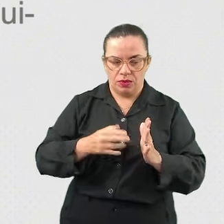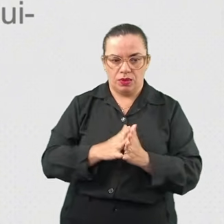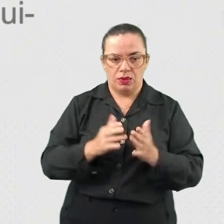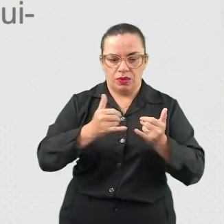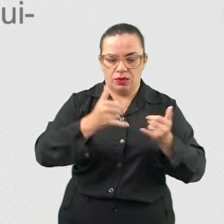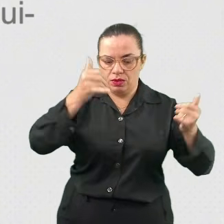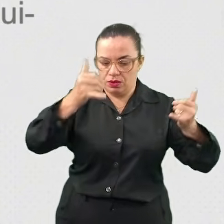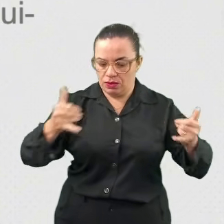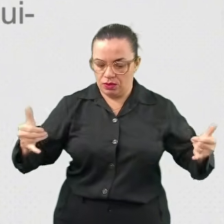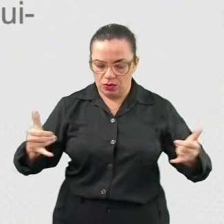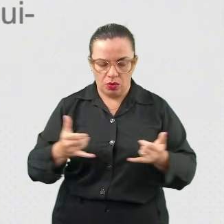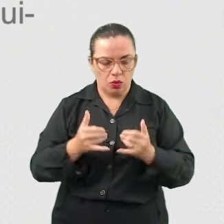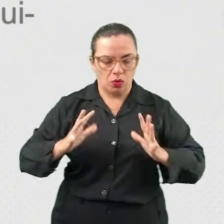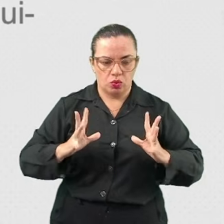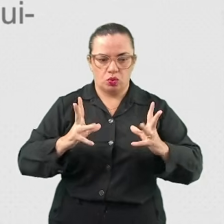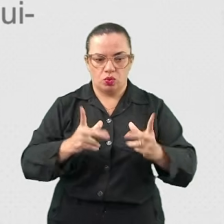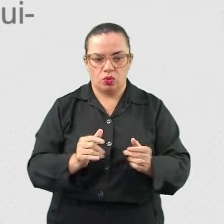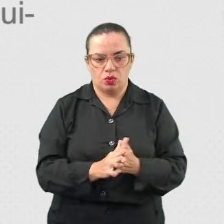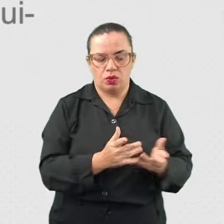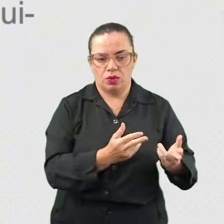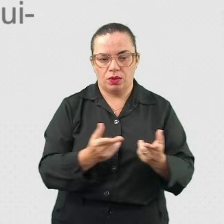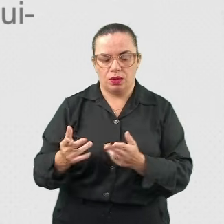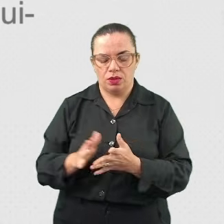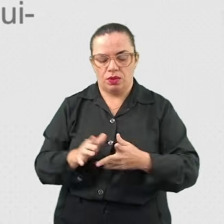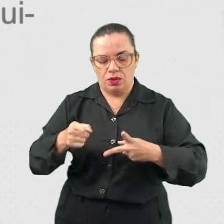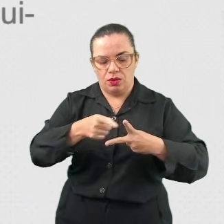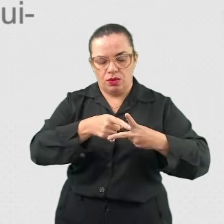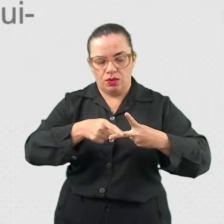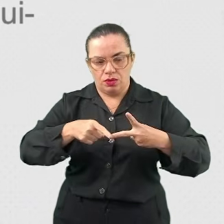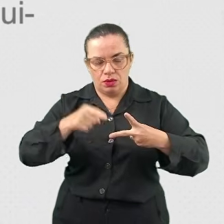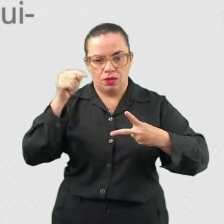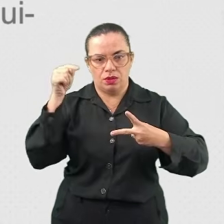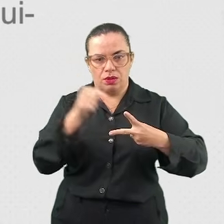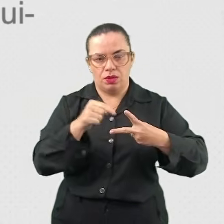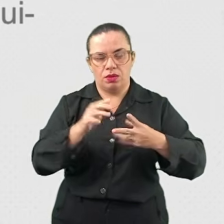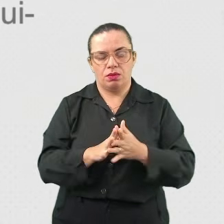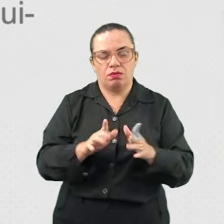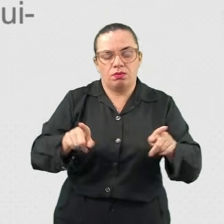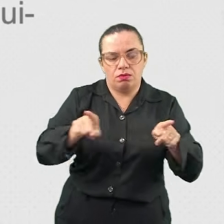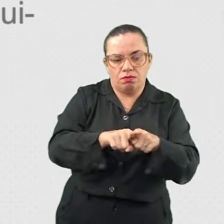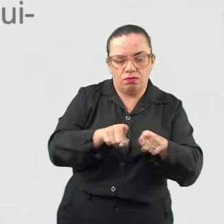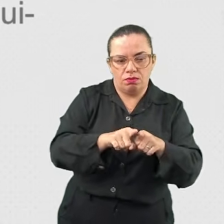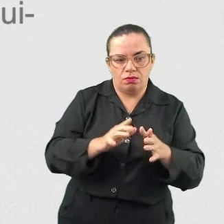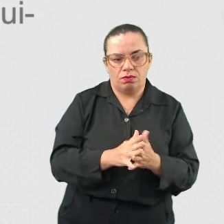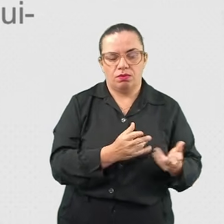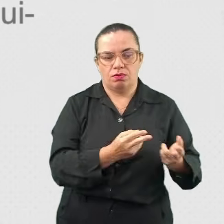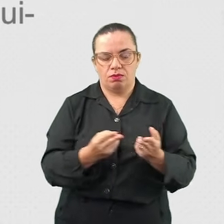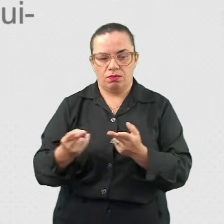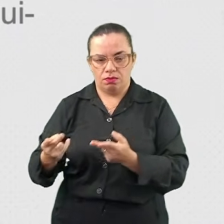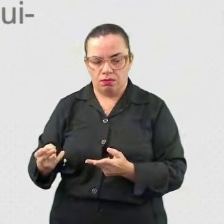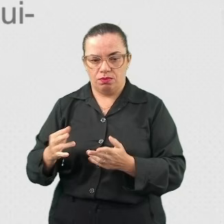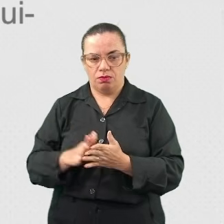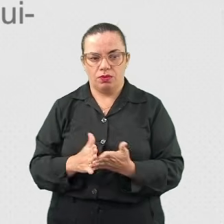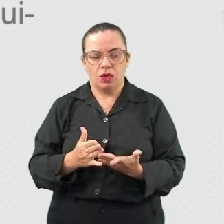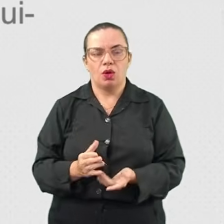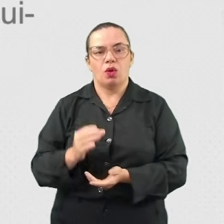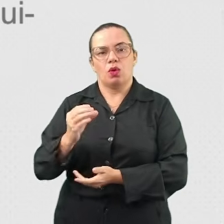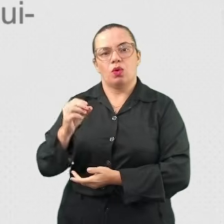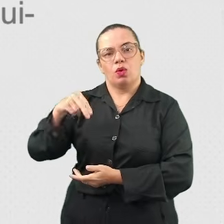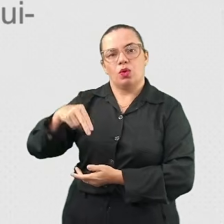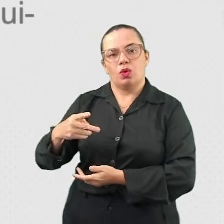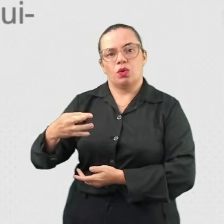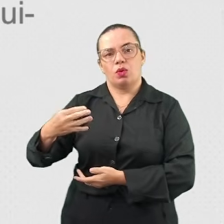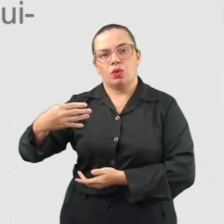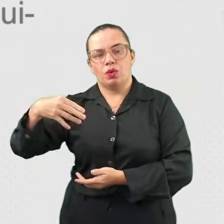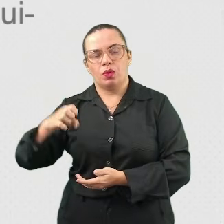e é ângulo. Ele possui os lados iguais, de mesma medida, congruentes, né, que a gente chama na matemática,